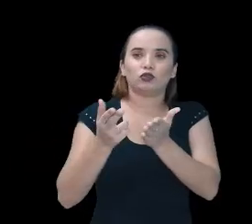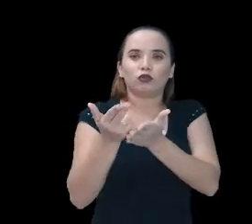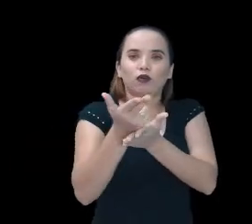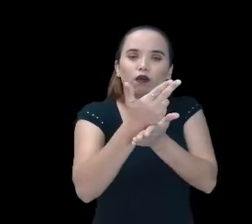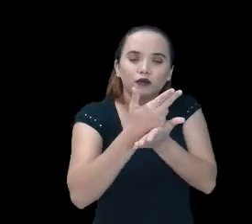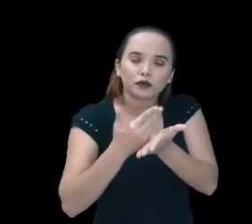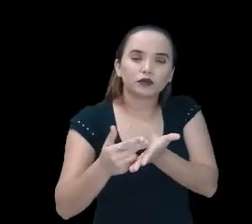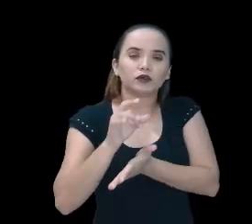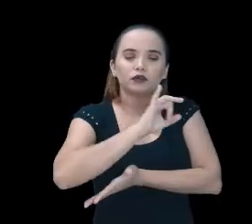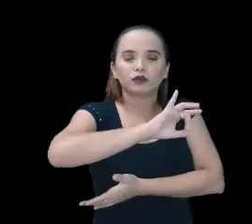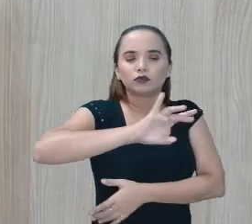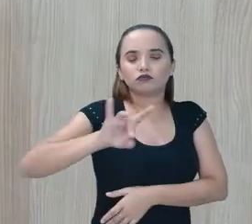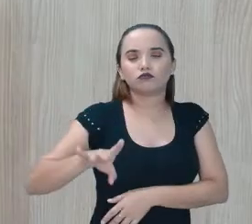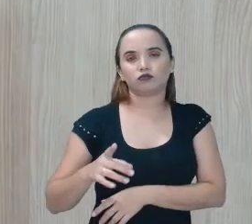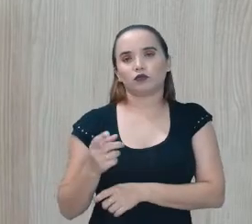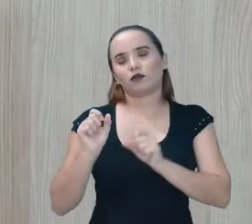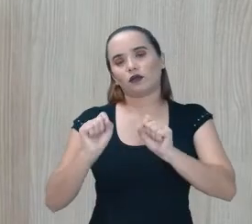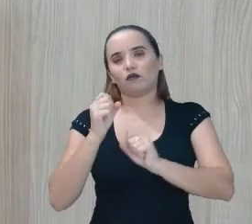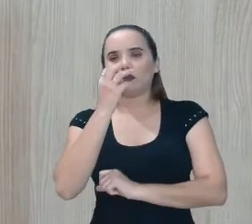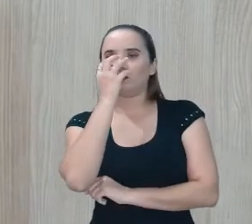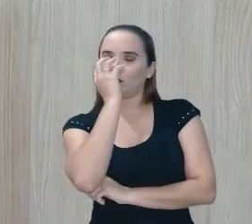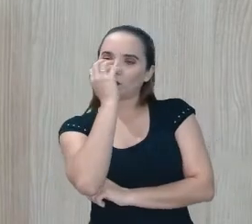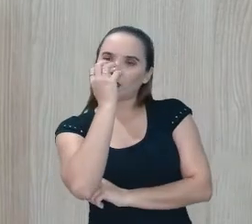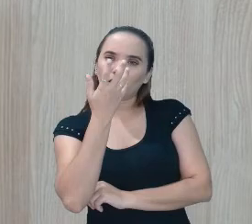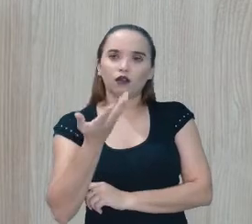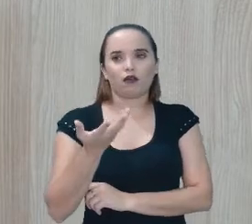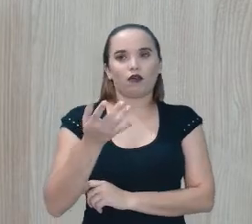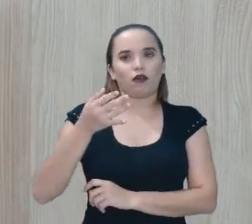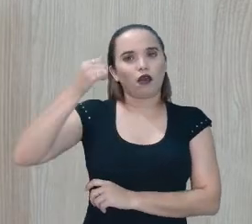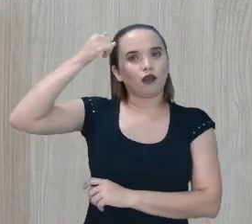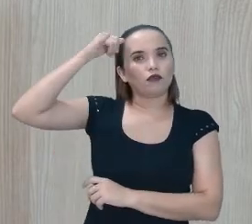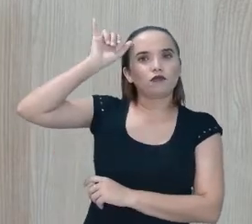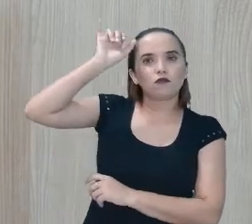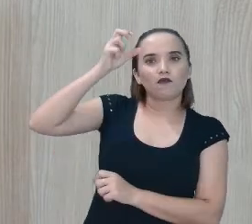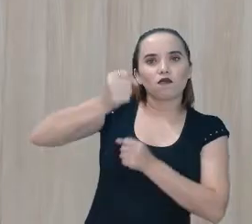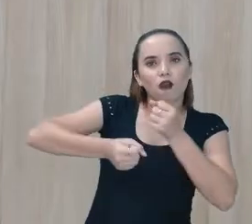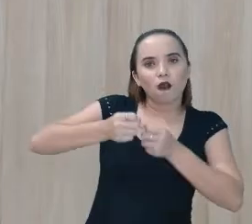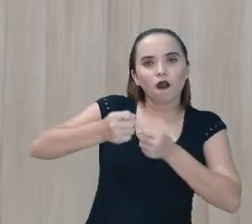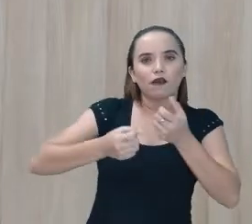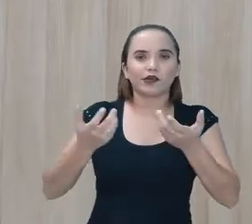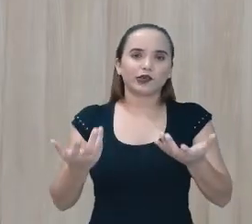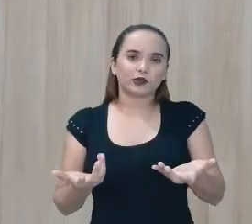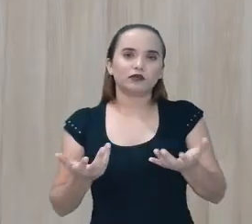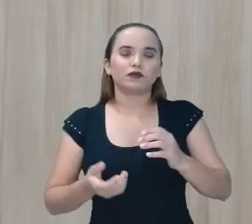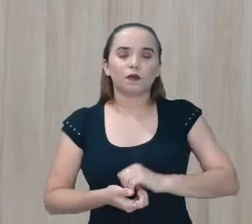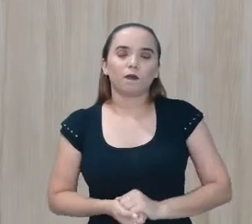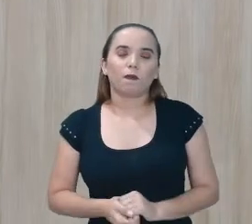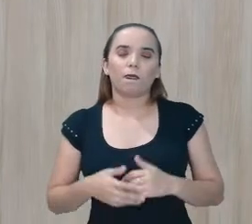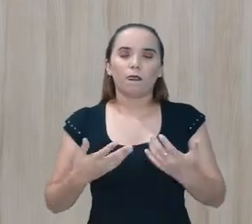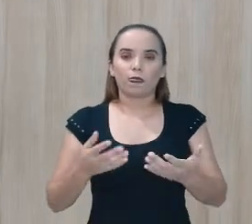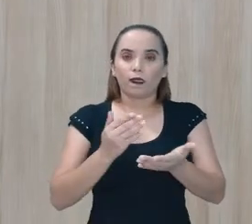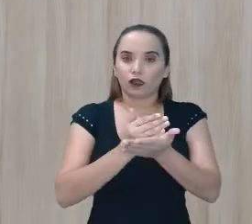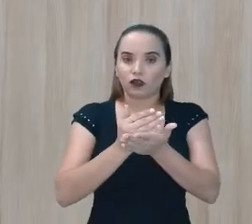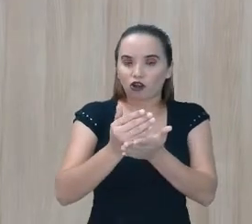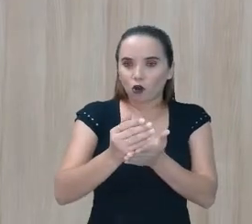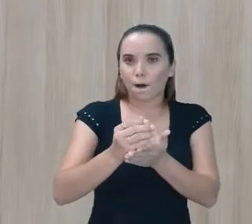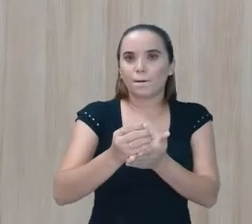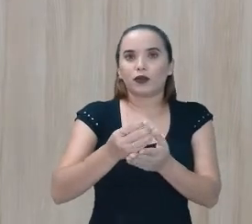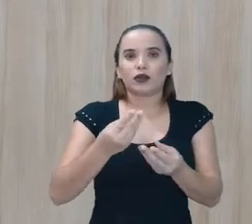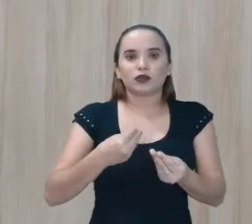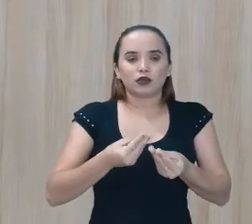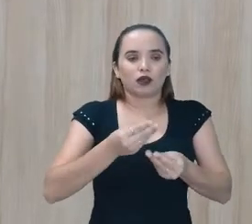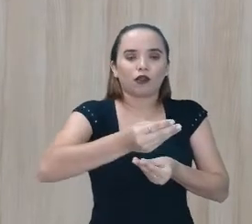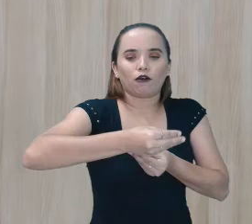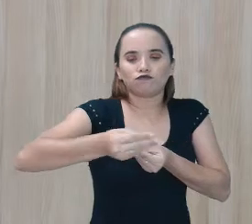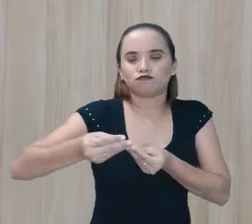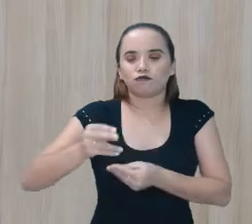escolheu. Pode ser palhaço, vaca. Então, vai começar a nomear e